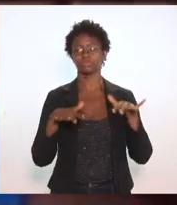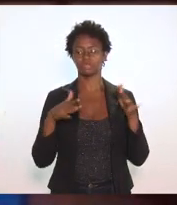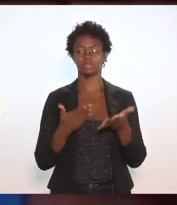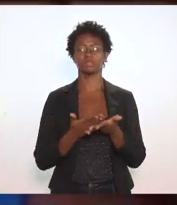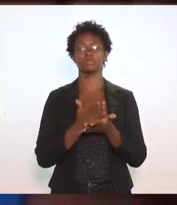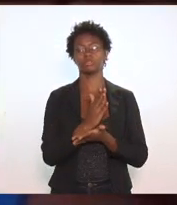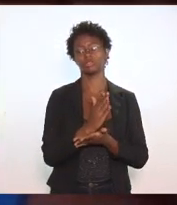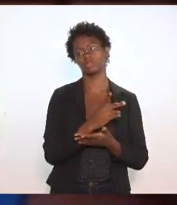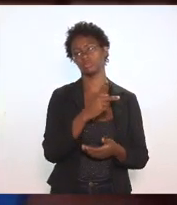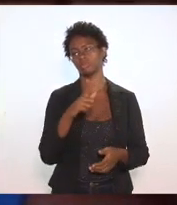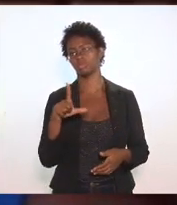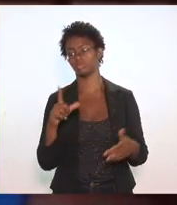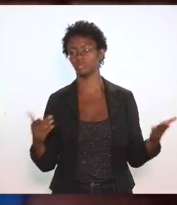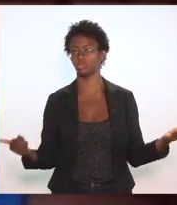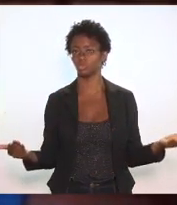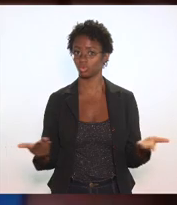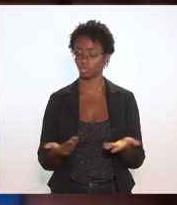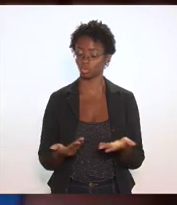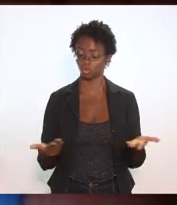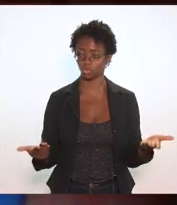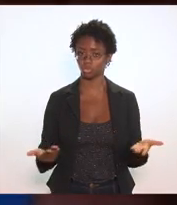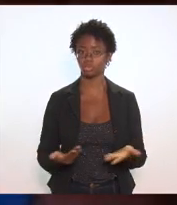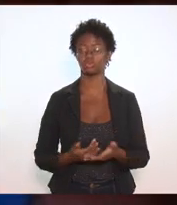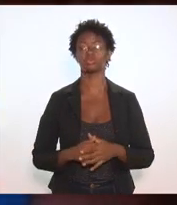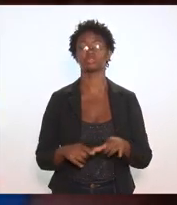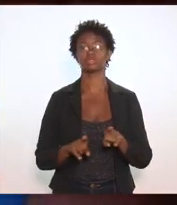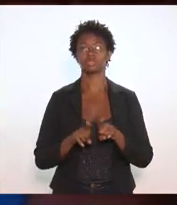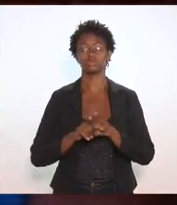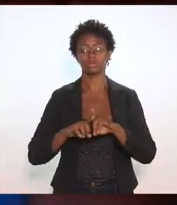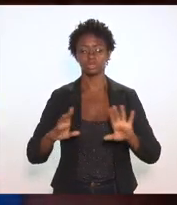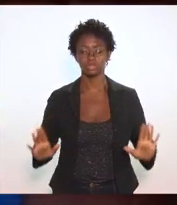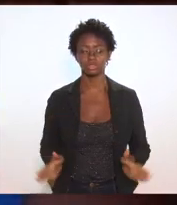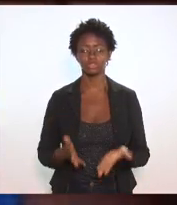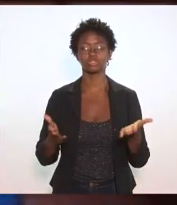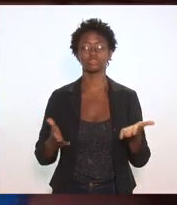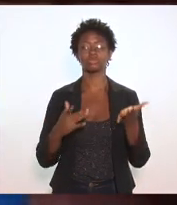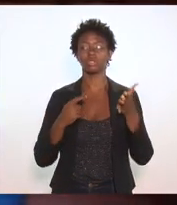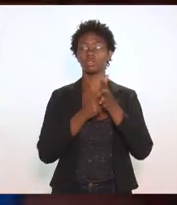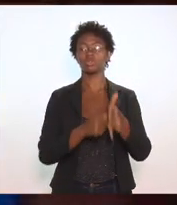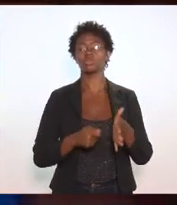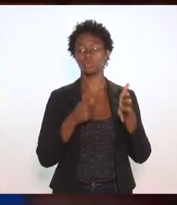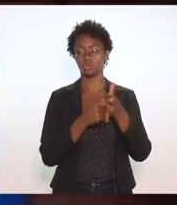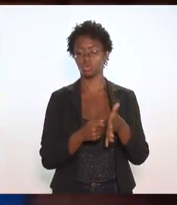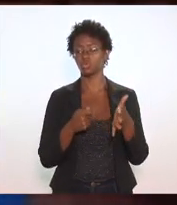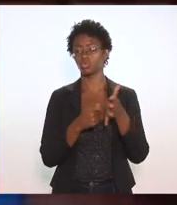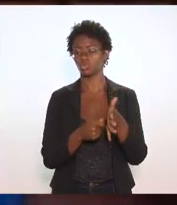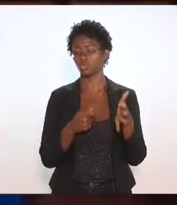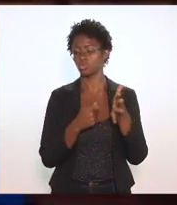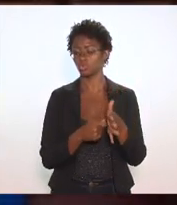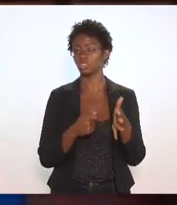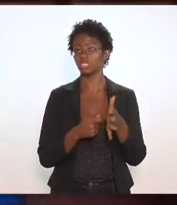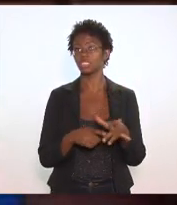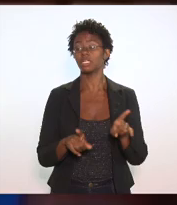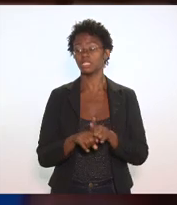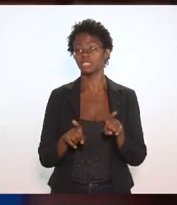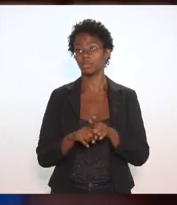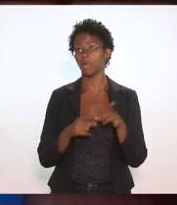esse projeto hoje, que reforça a luta e a intolerância contra a